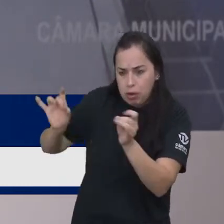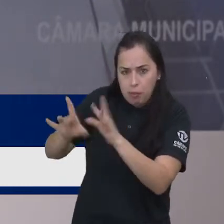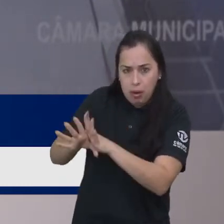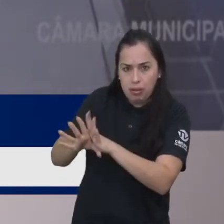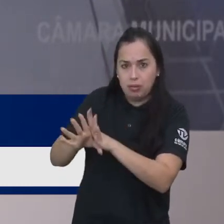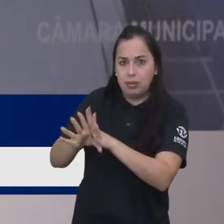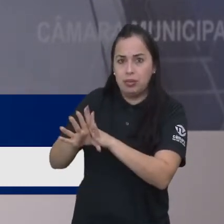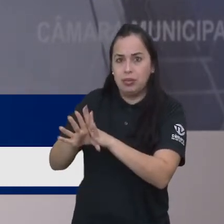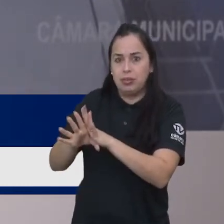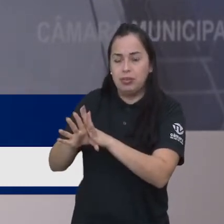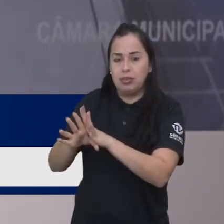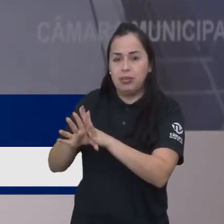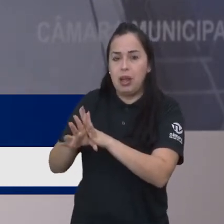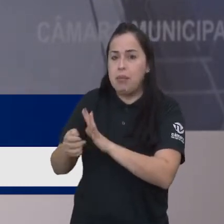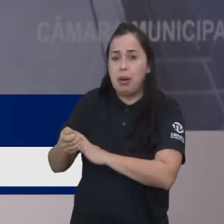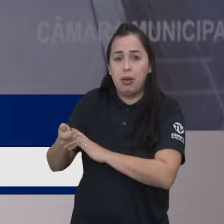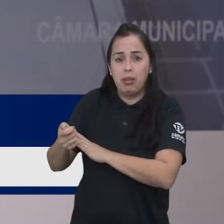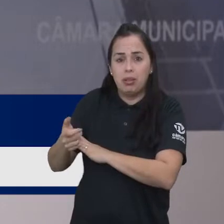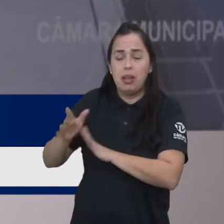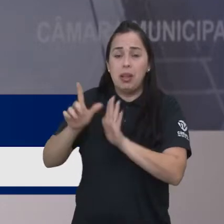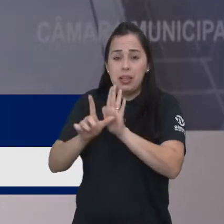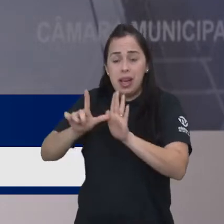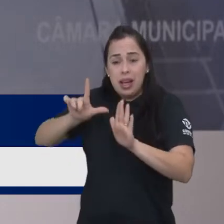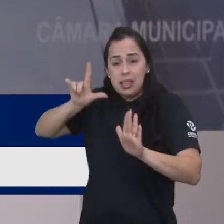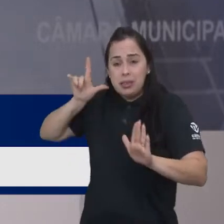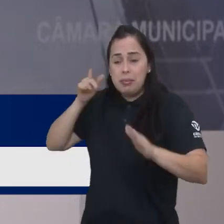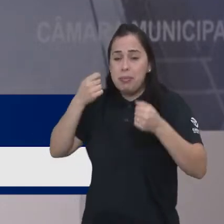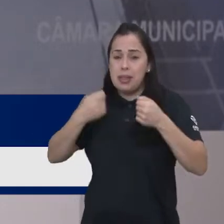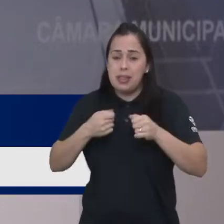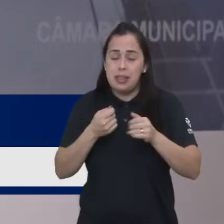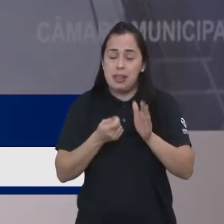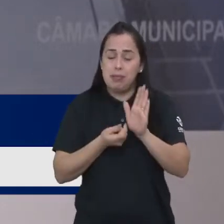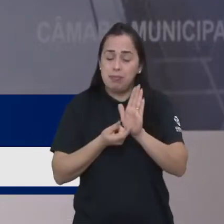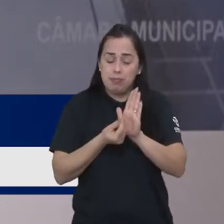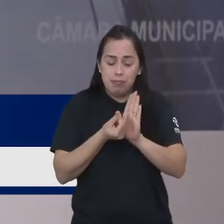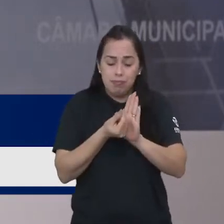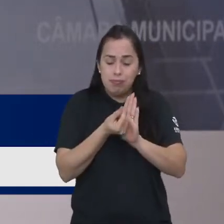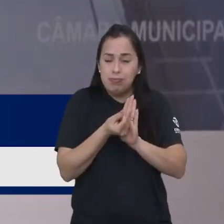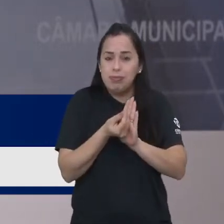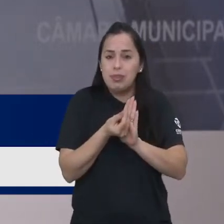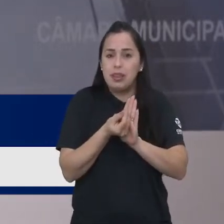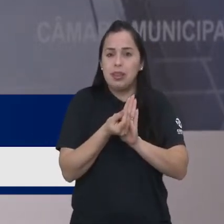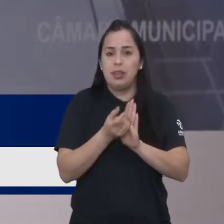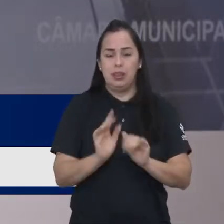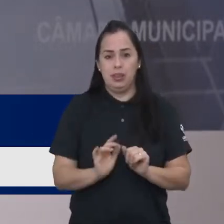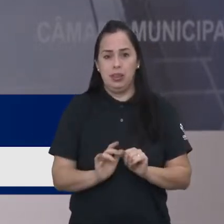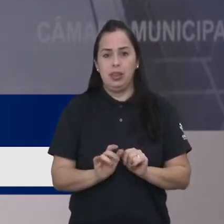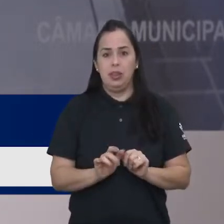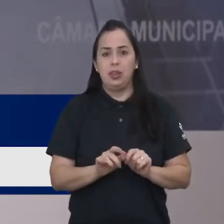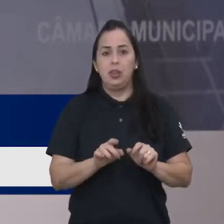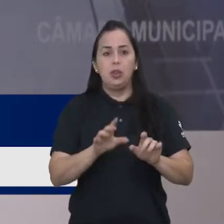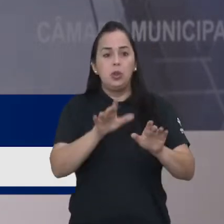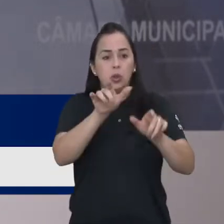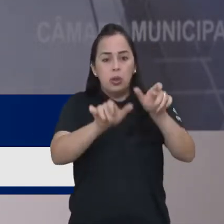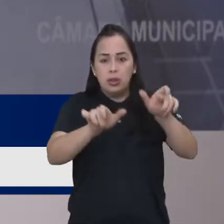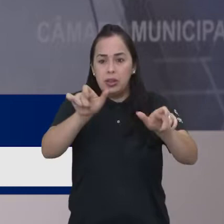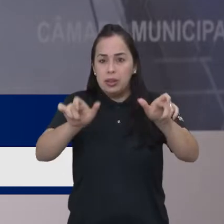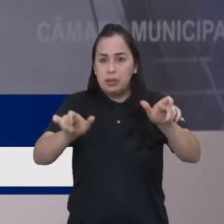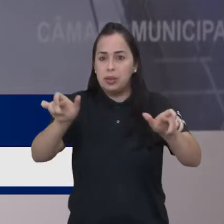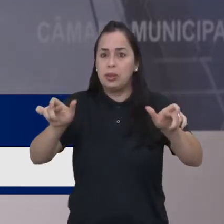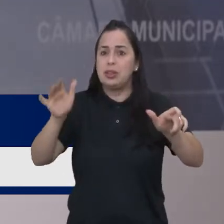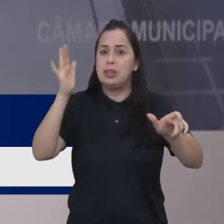São ínfimos. Então, a gente não faz regularização sem ter previsão orçamentária. E eu acho que todos os moradores de loteamento irregular têm claro que é um problema